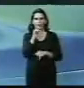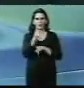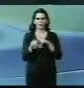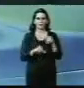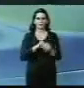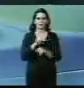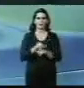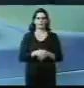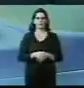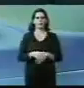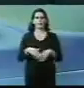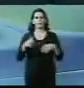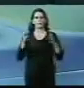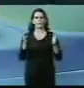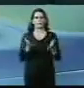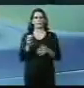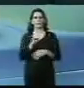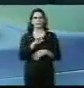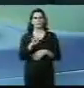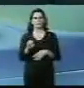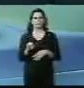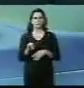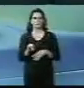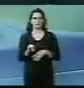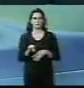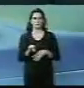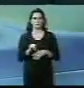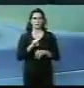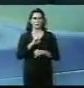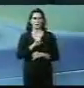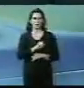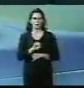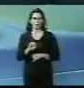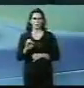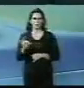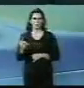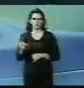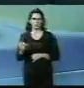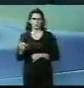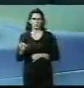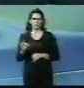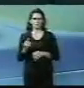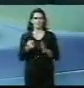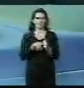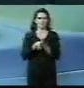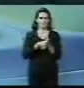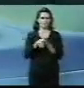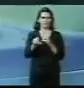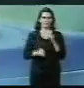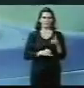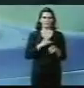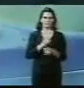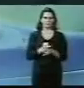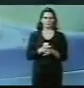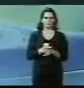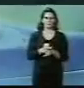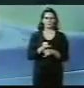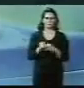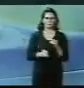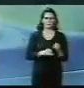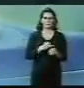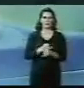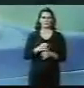menor. Agora, se o determinado site que você está procurando, se você está usando uma rede que tem um link